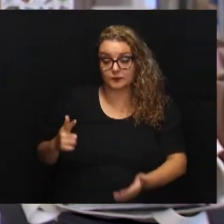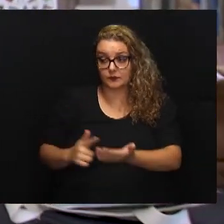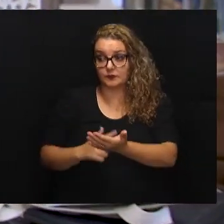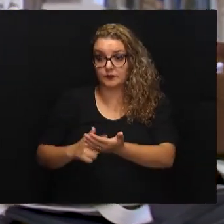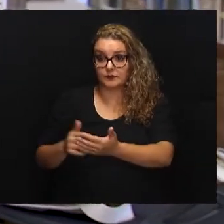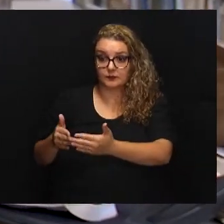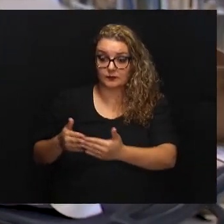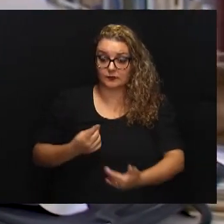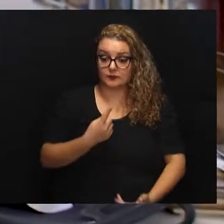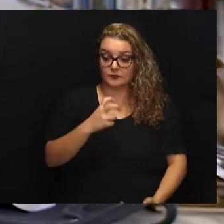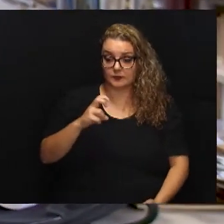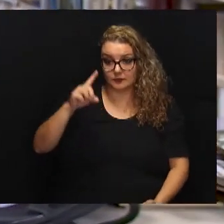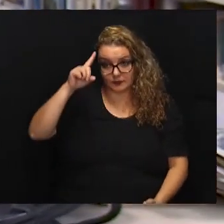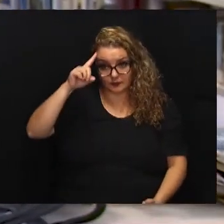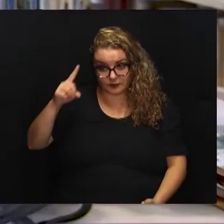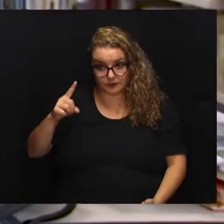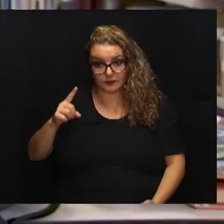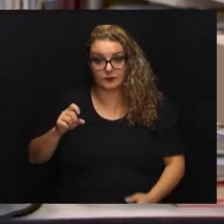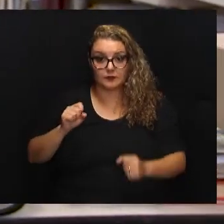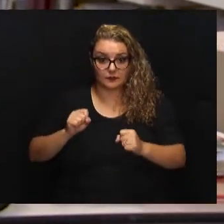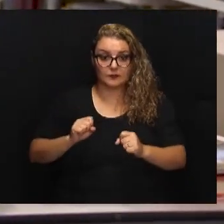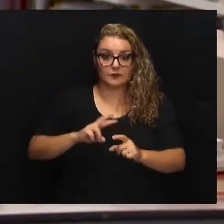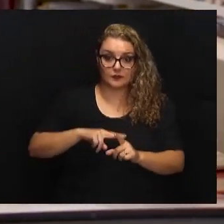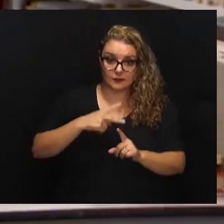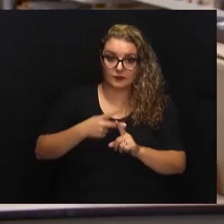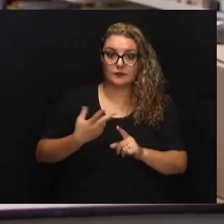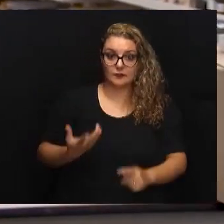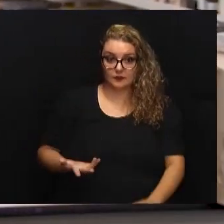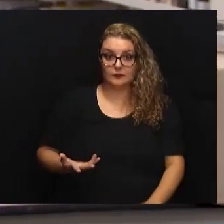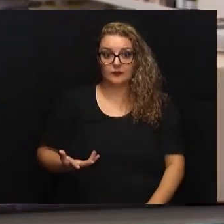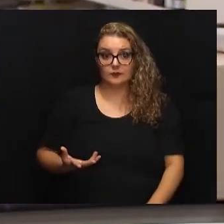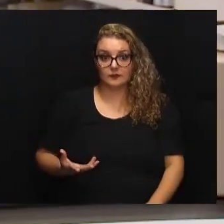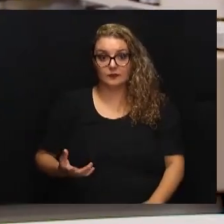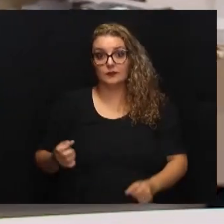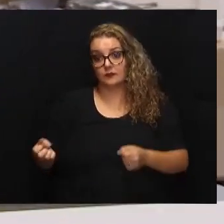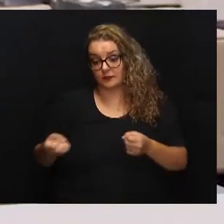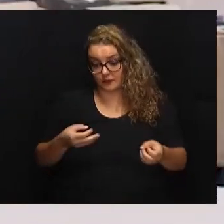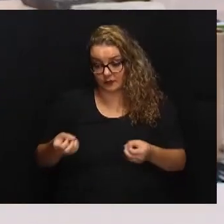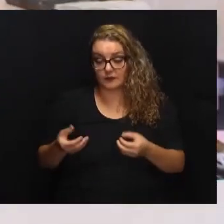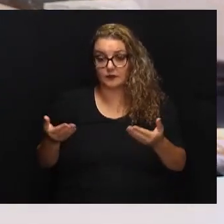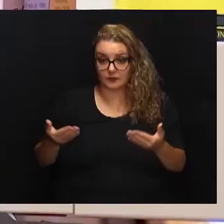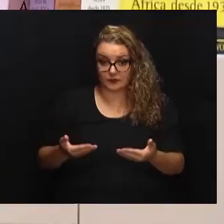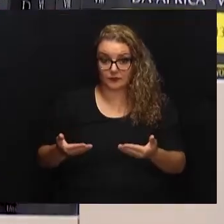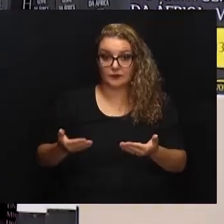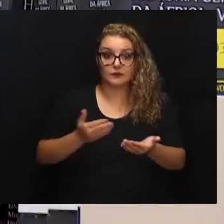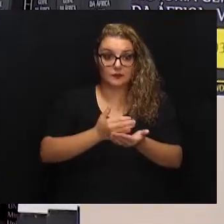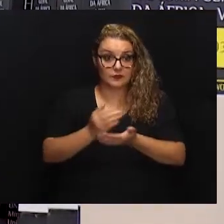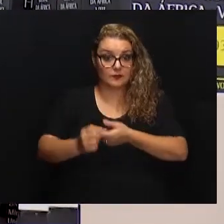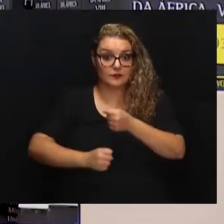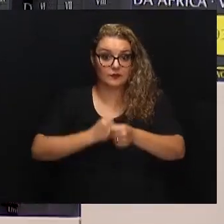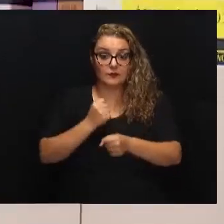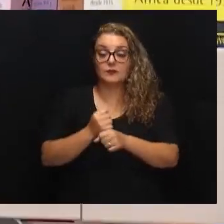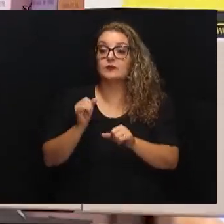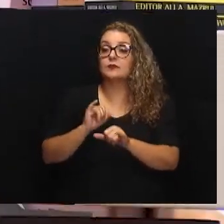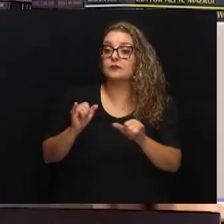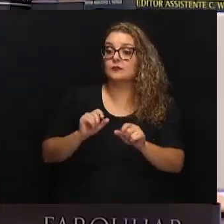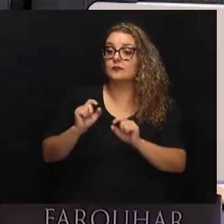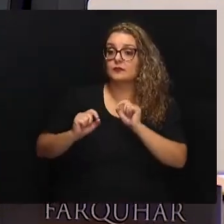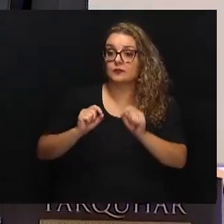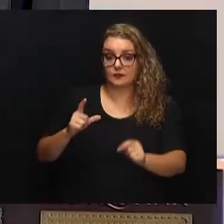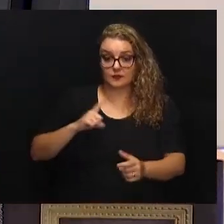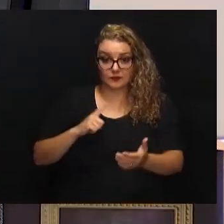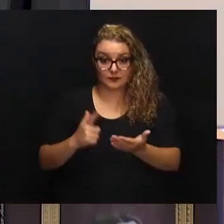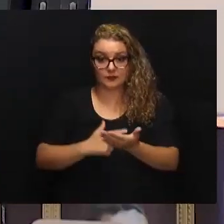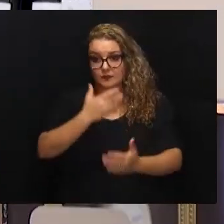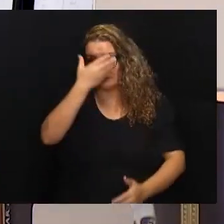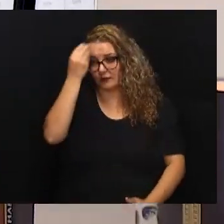exemplo? O livro é com empréstimo por 15 dias, renovável, e a gente está com uma novidade. Agora, para começar o ano, a gente está